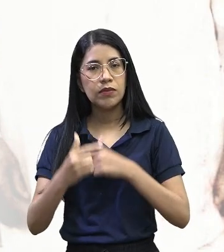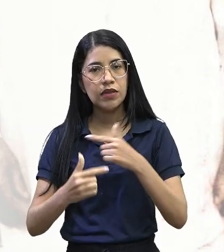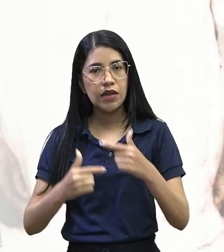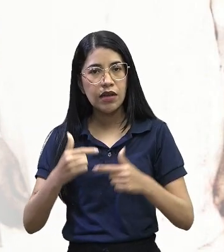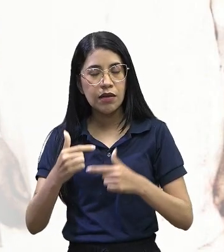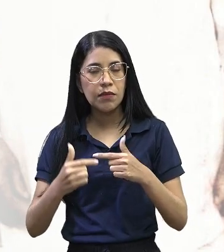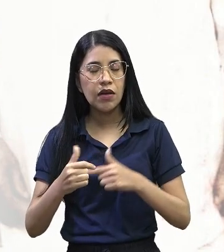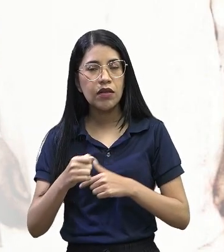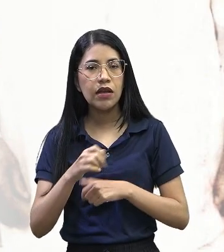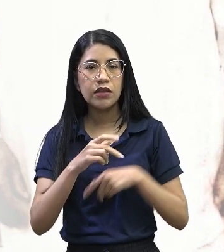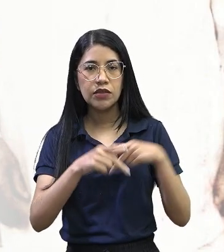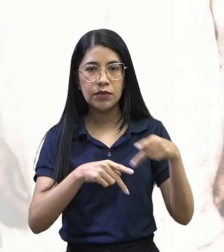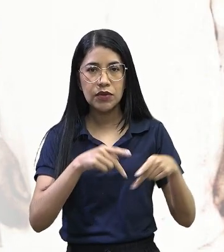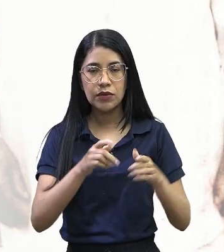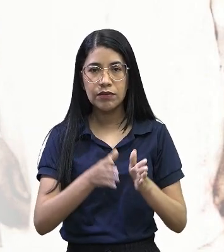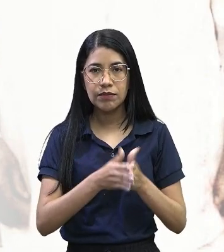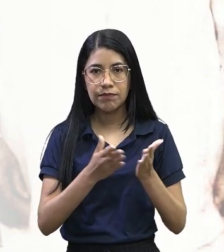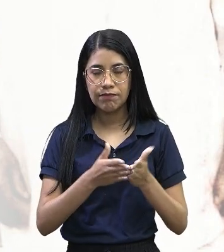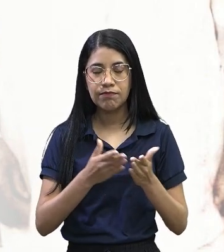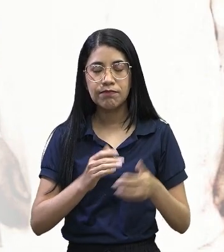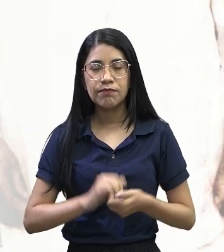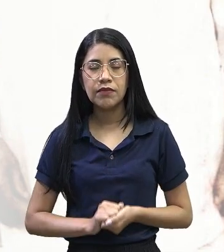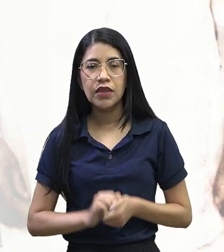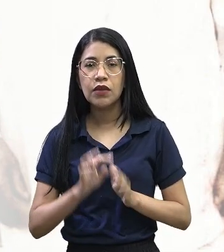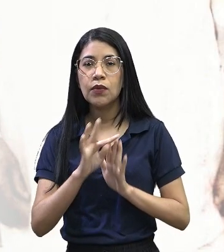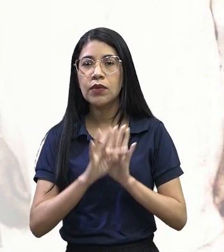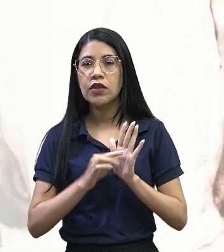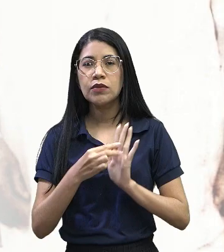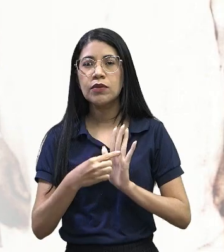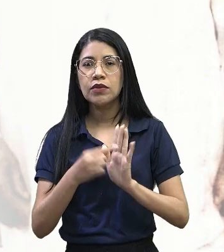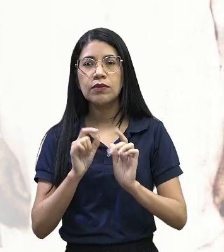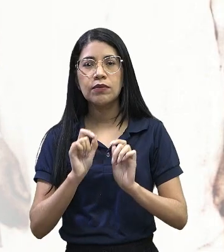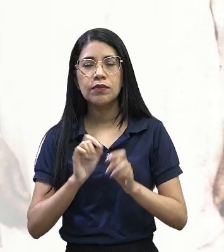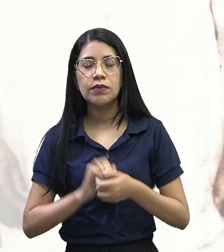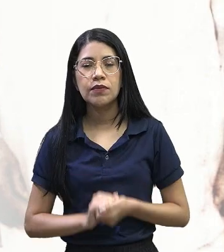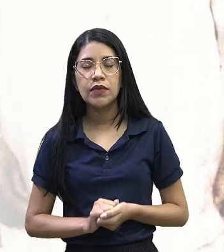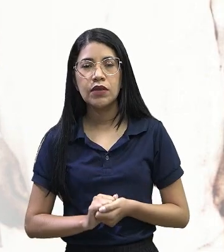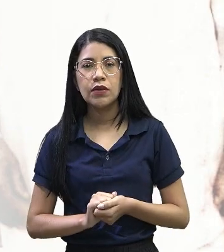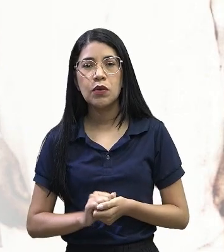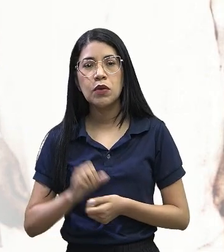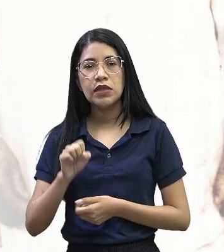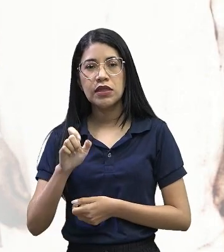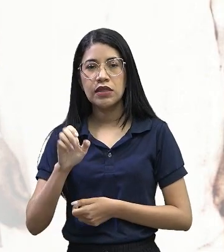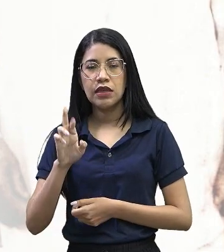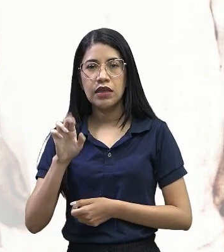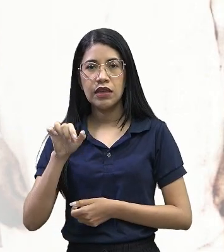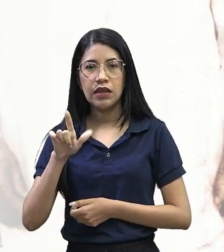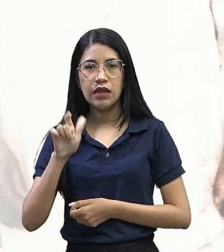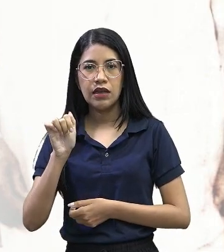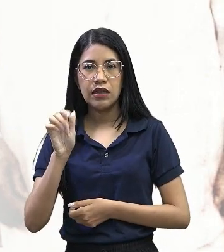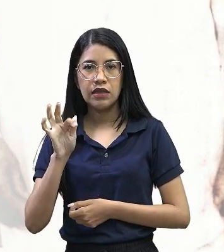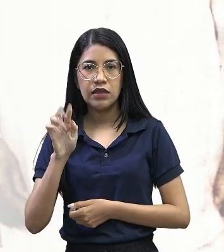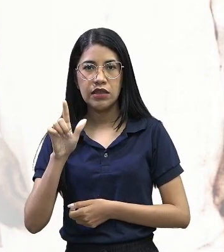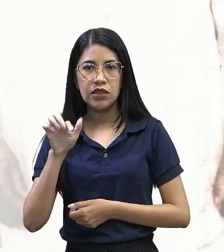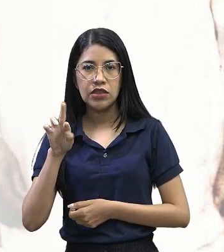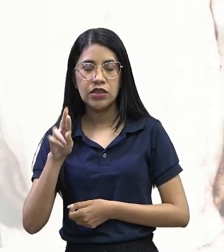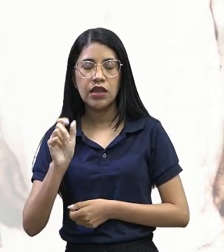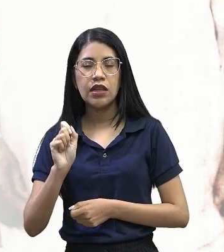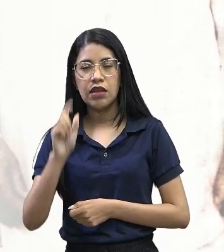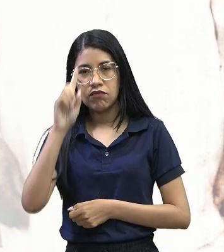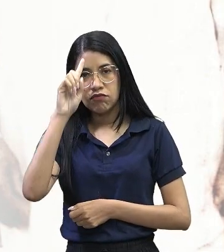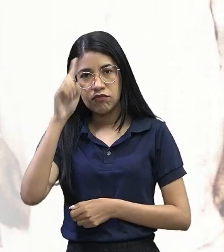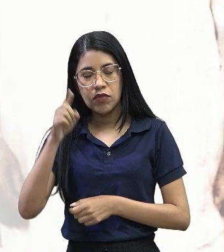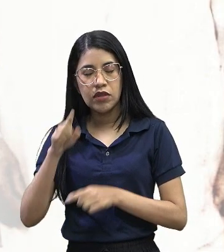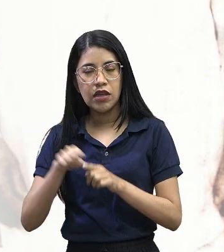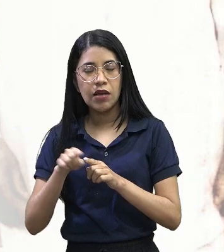do seringueiro. O texto fala o seguinte: o seringalista era o patrão. O dono dos meios de produção